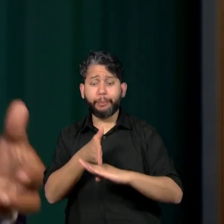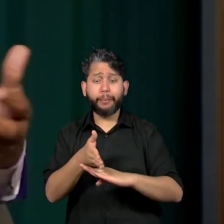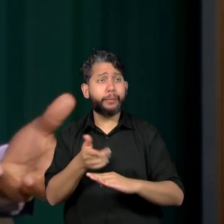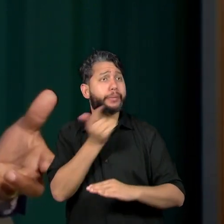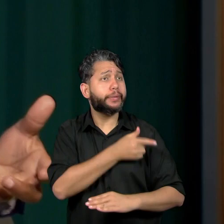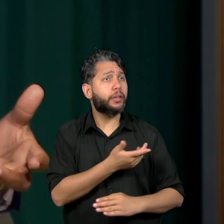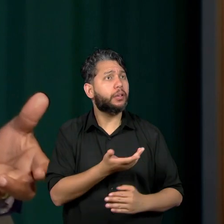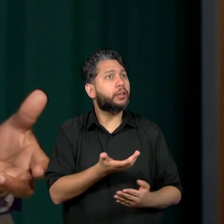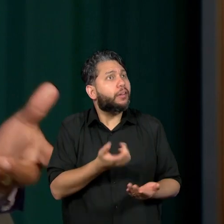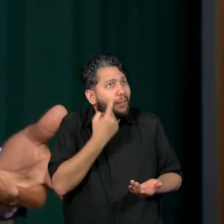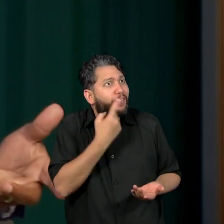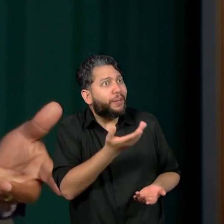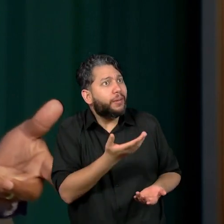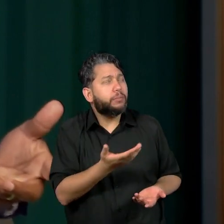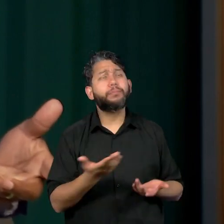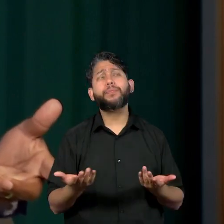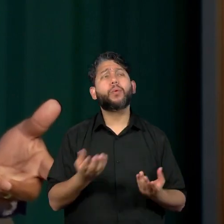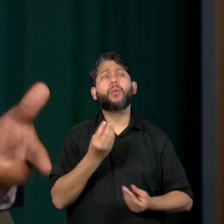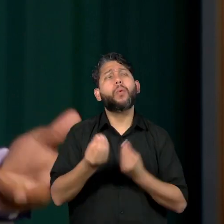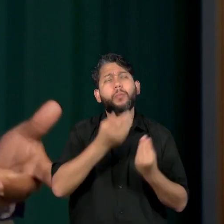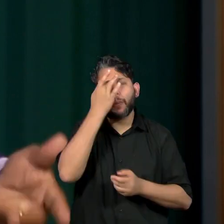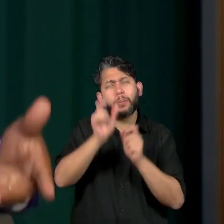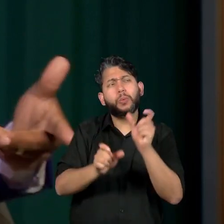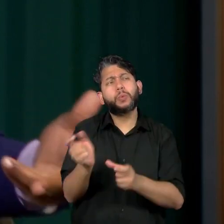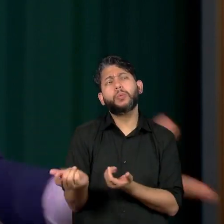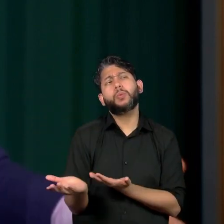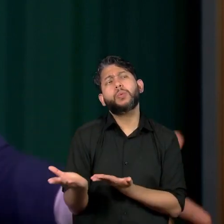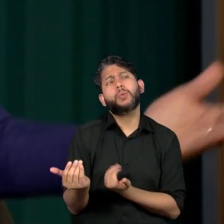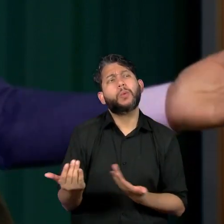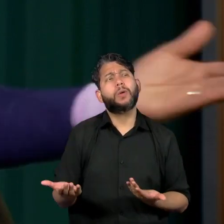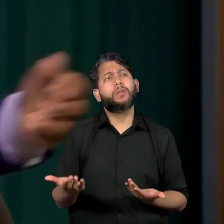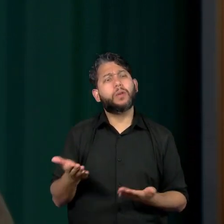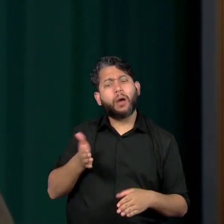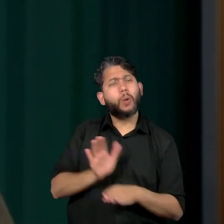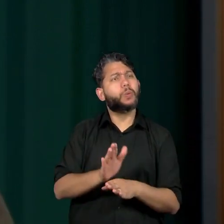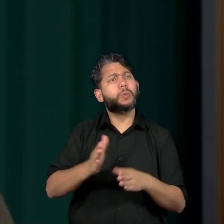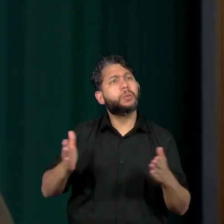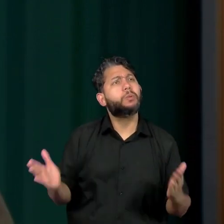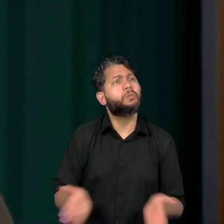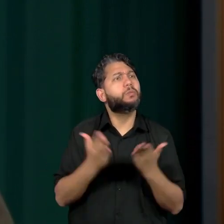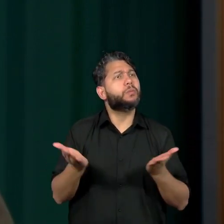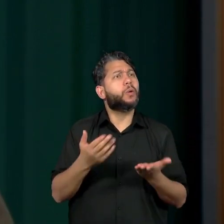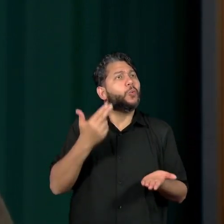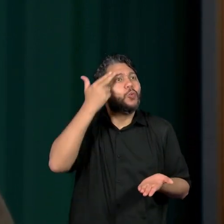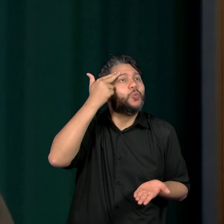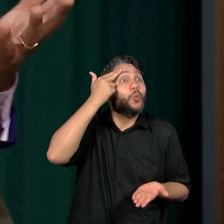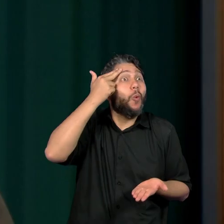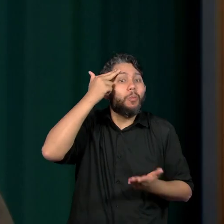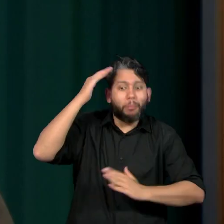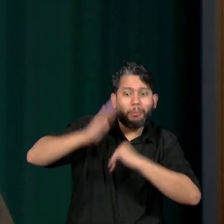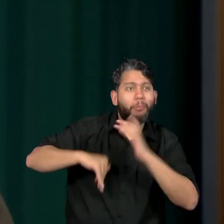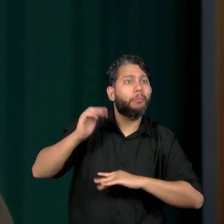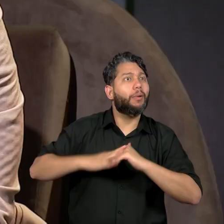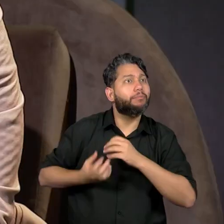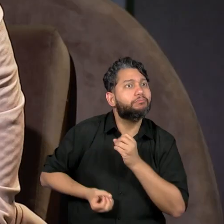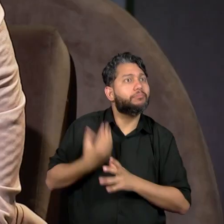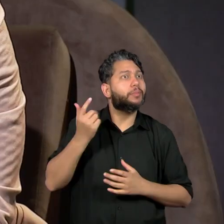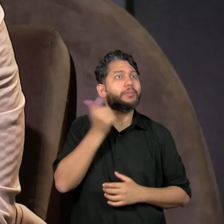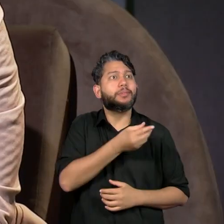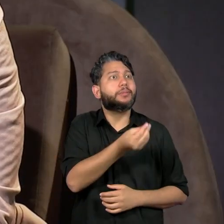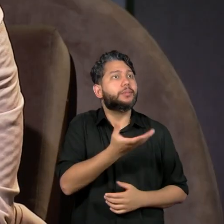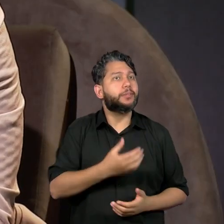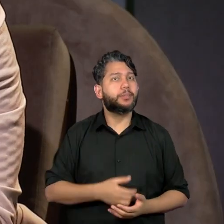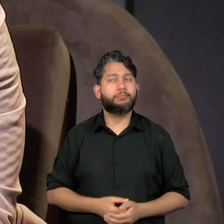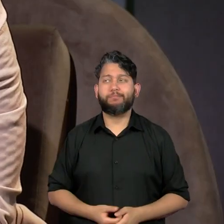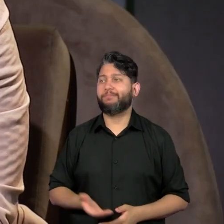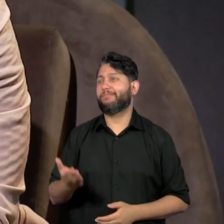devemos estimular os nossos jovens a continuarem a sonhar como a Daniela e tantos outros no nosso país? Sim,